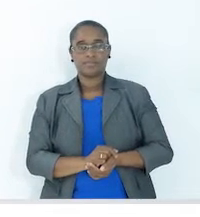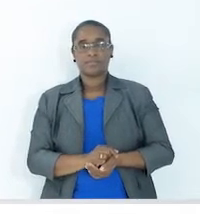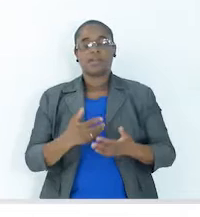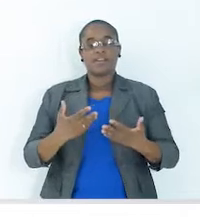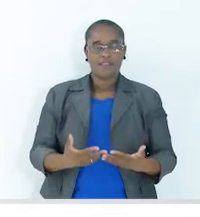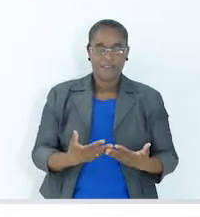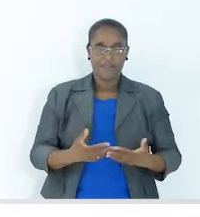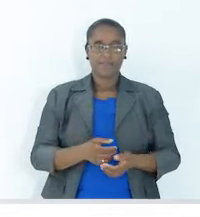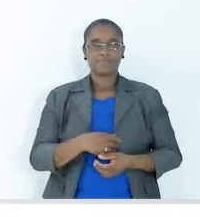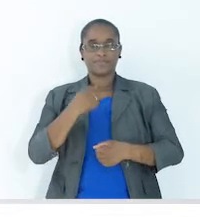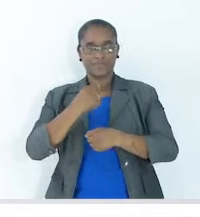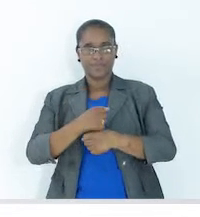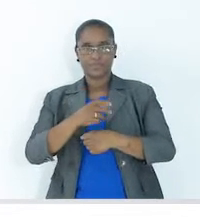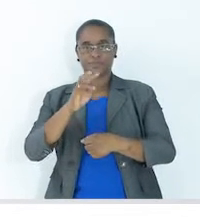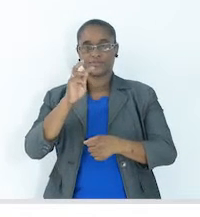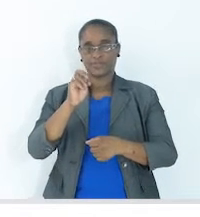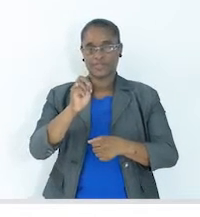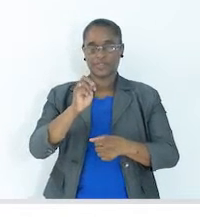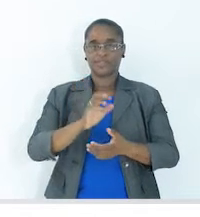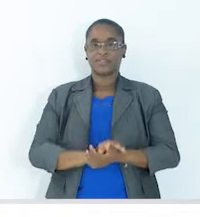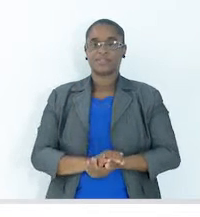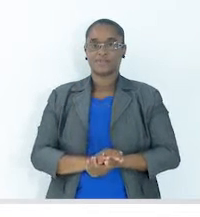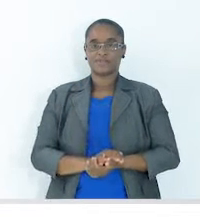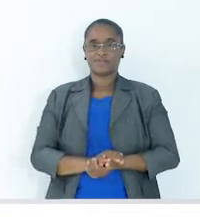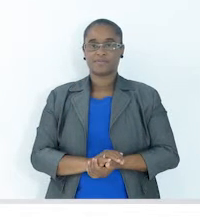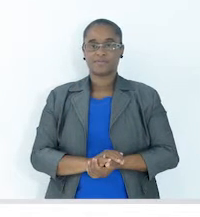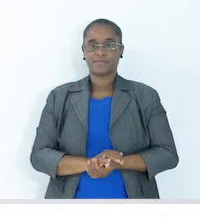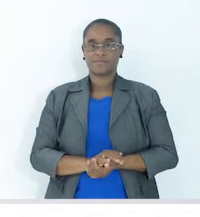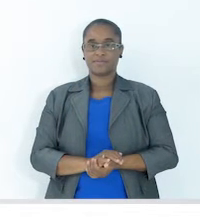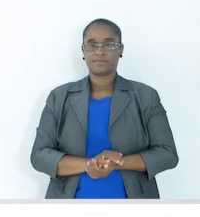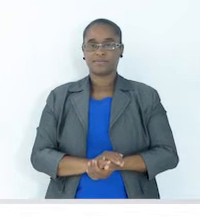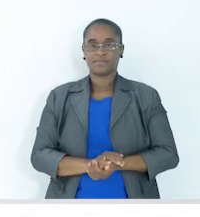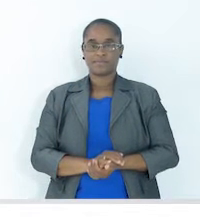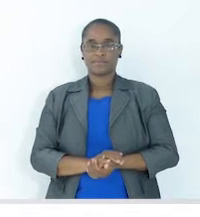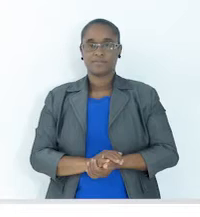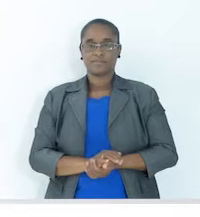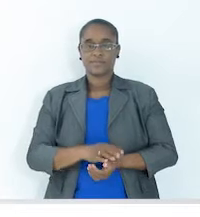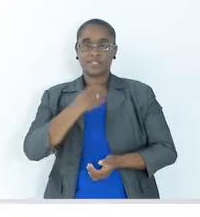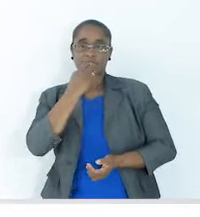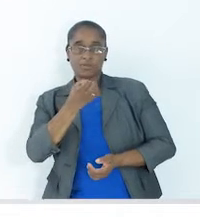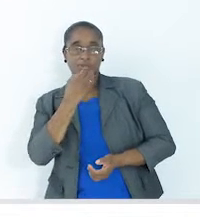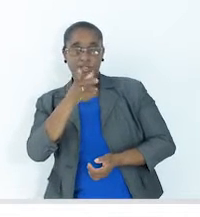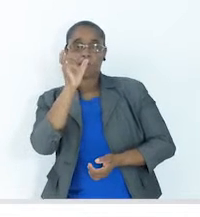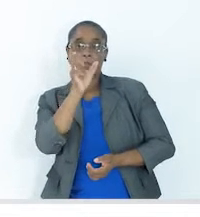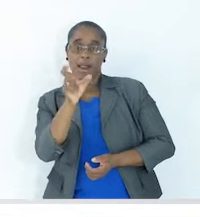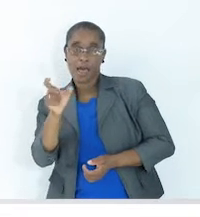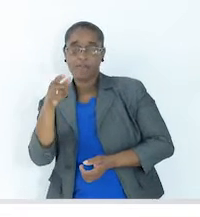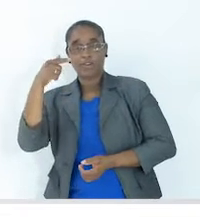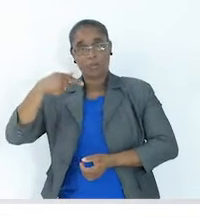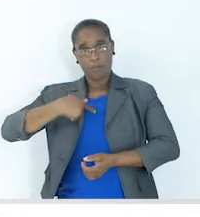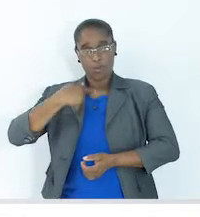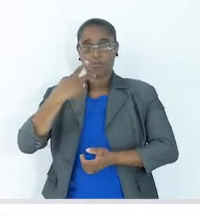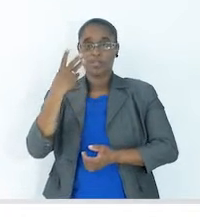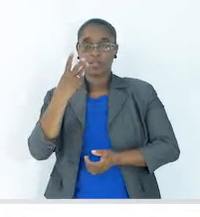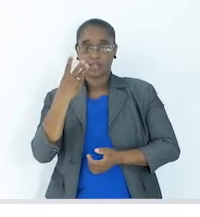Passamos agora para o exercício 3. Explica com palavras próprias os versos